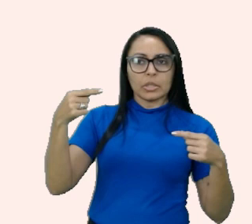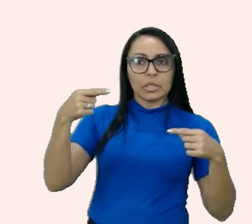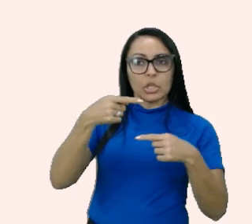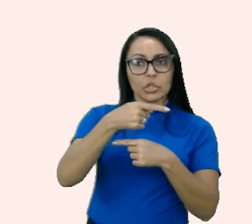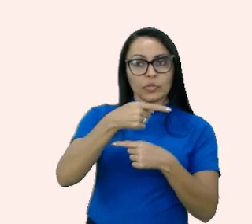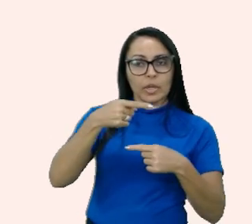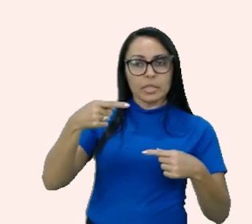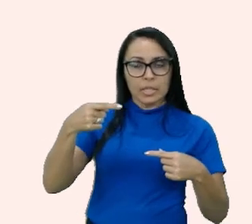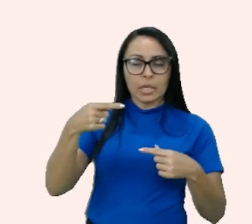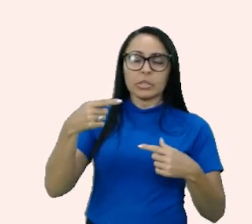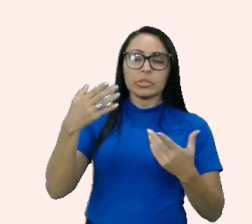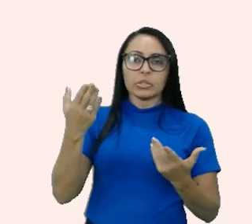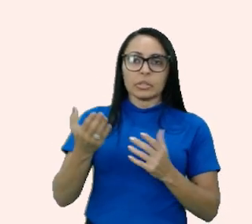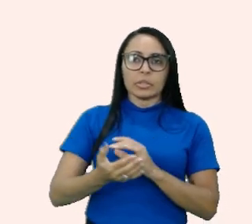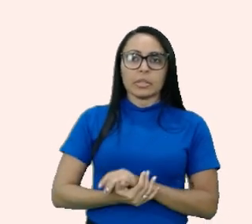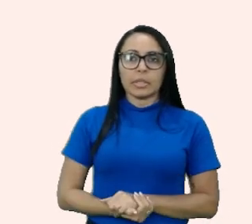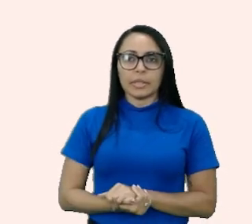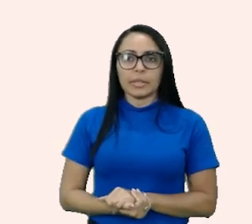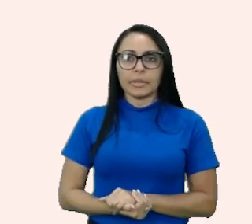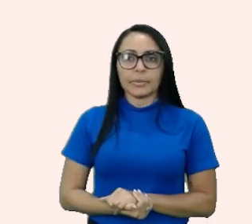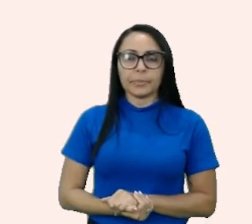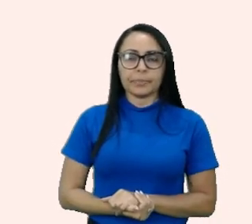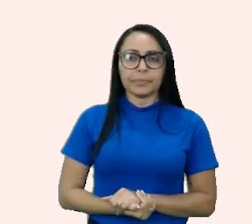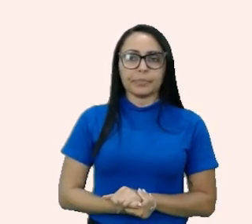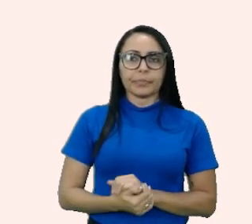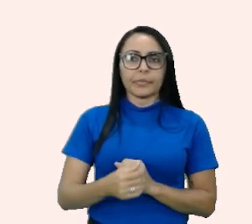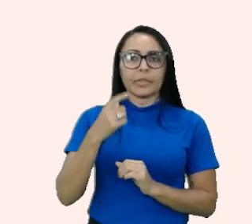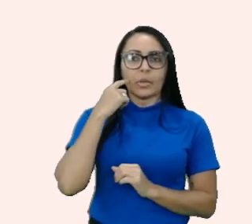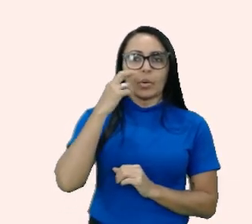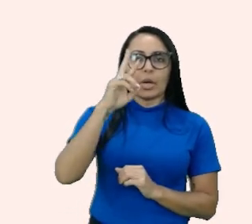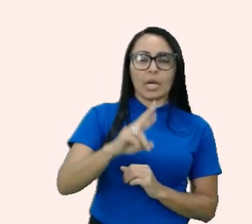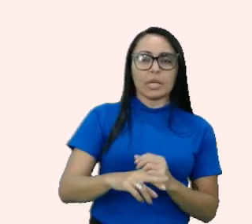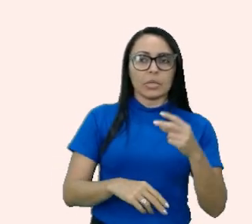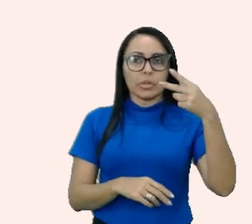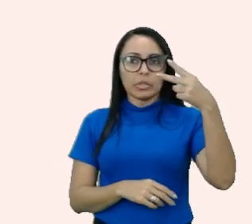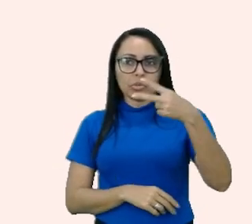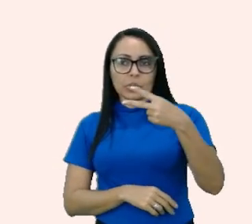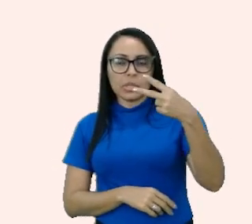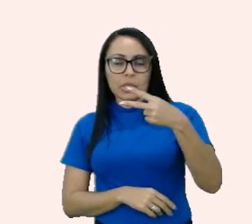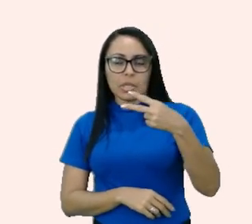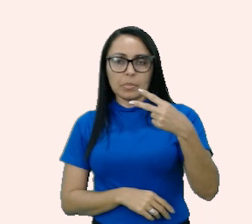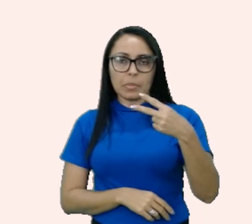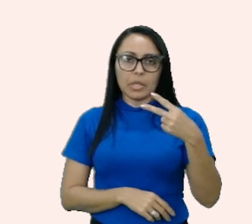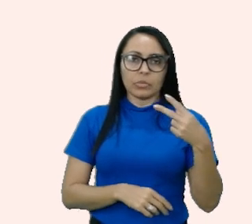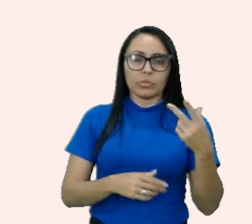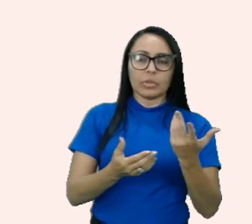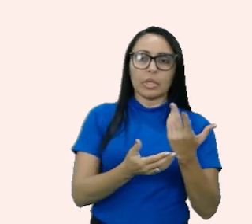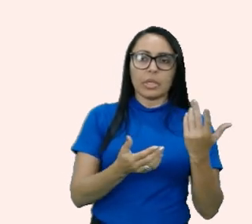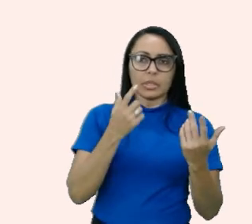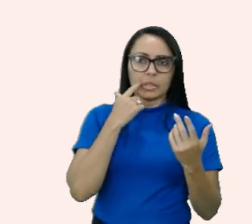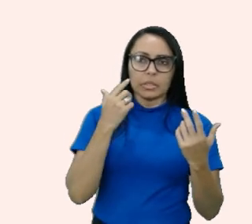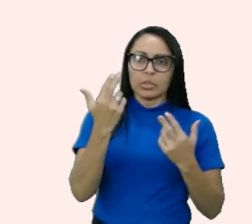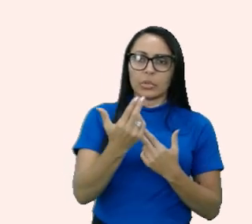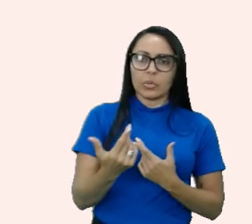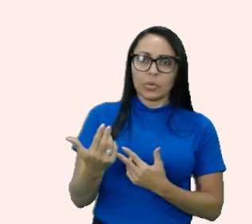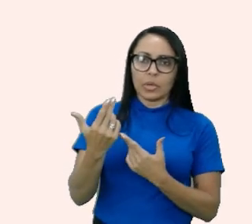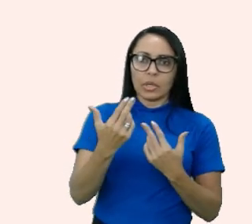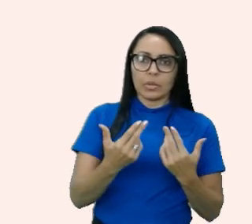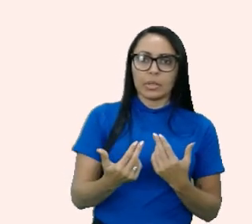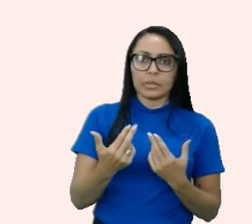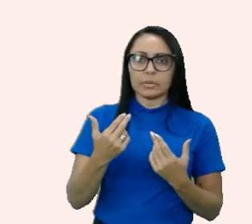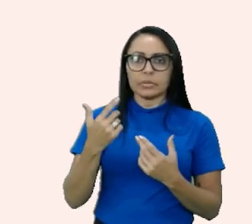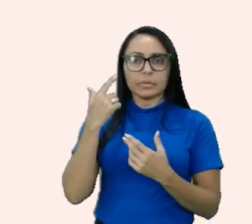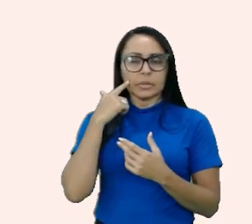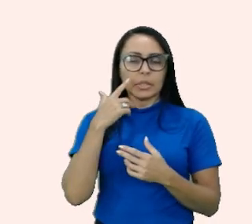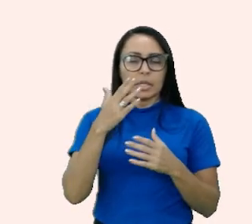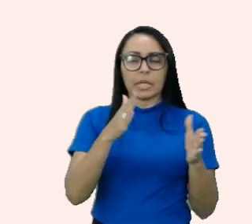retas paralelas, então a razão entre dois segmentos quaisquer de uma delas é igual à razão entre